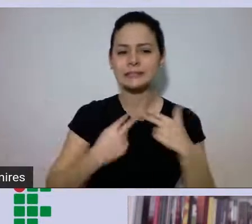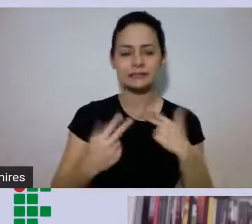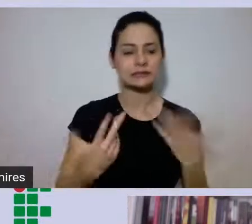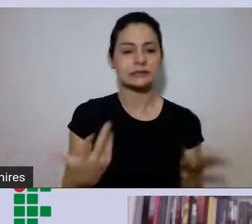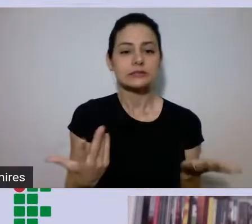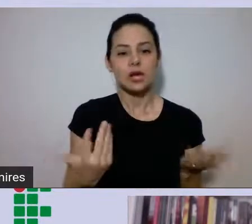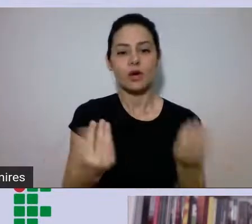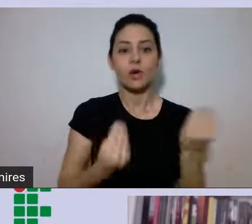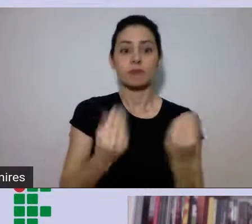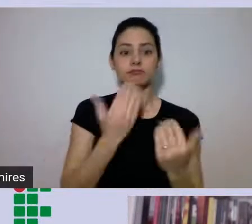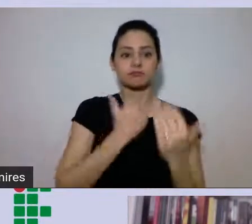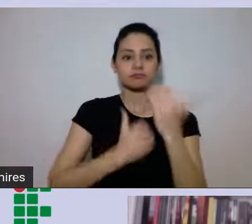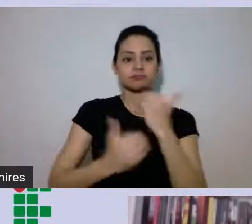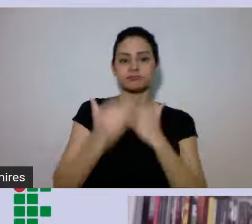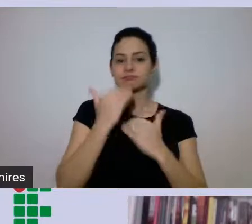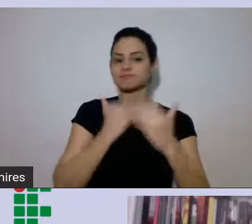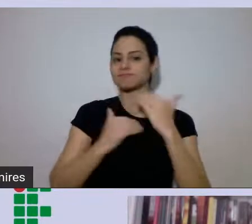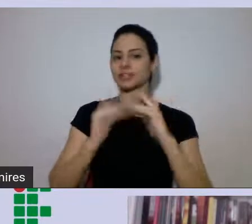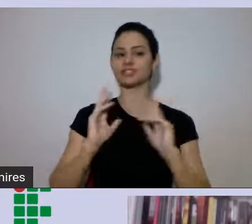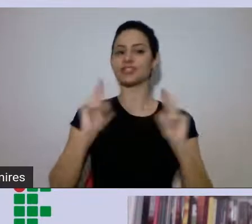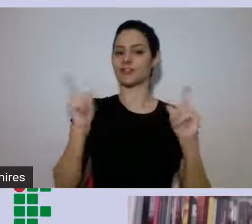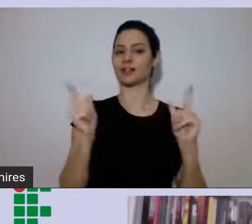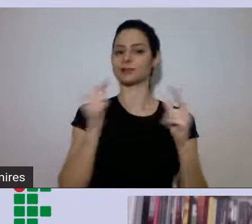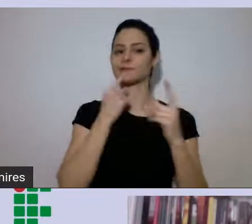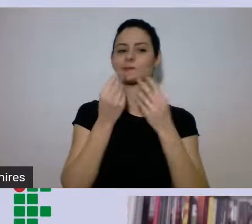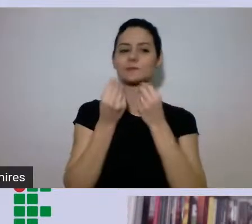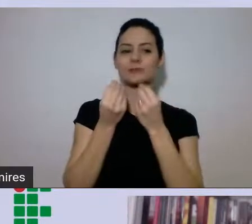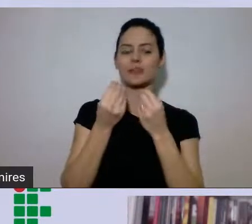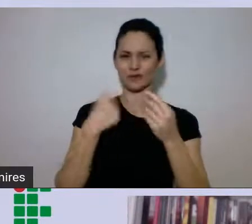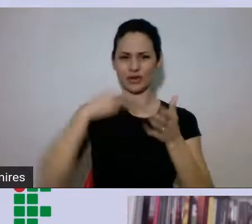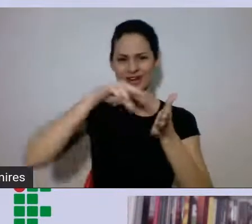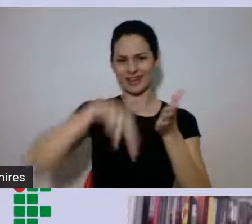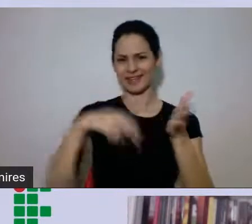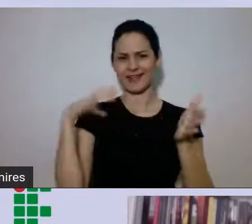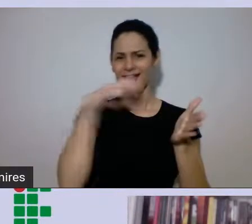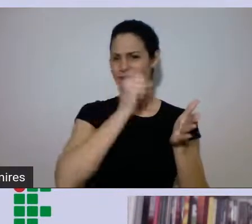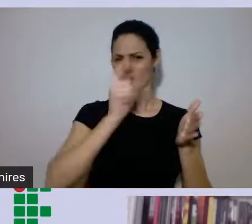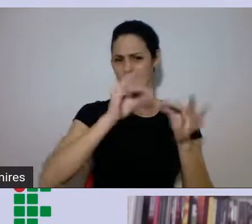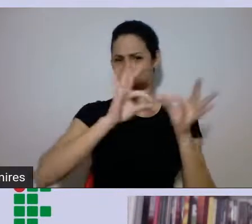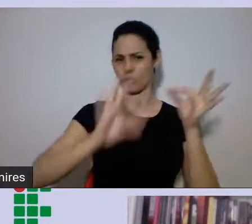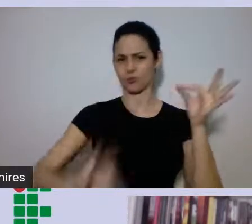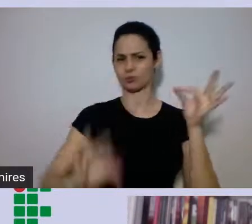a gente acaba comendo de uma forma diferente. Eu vou ler rapidinho, não é uma coisa longa.